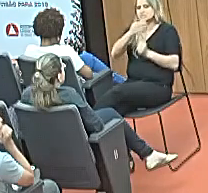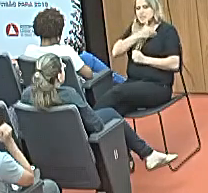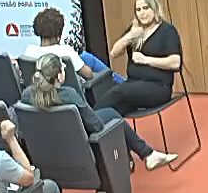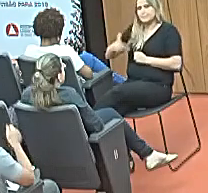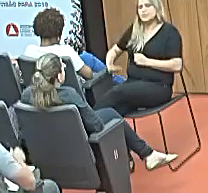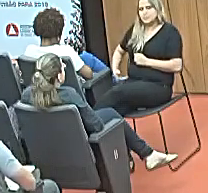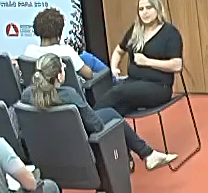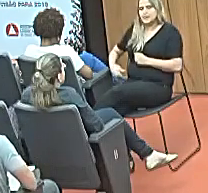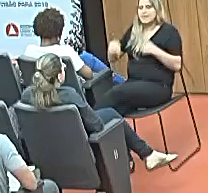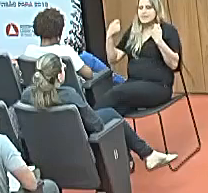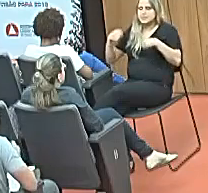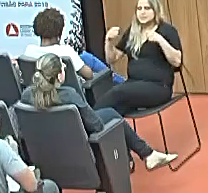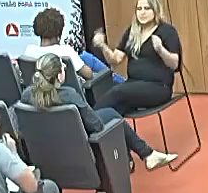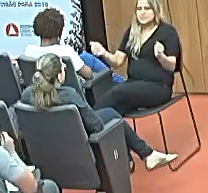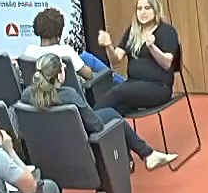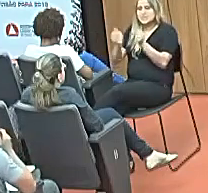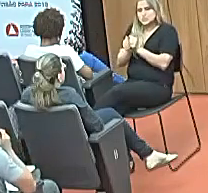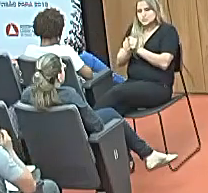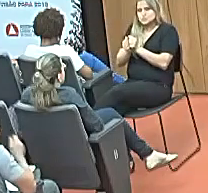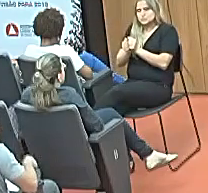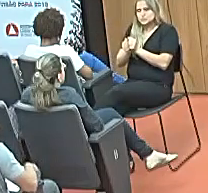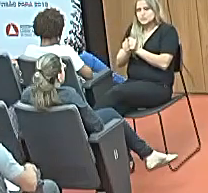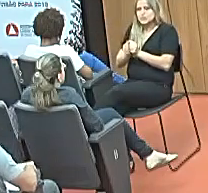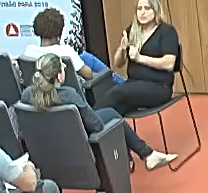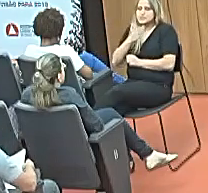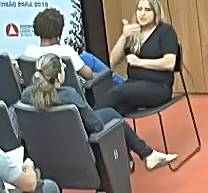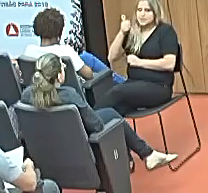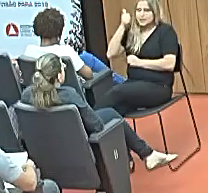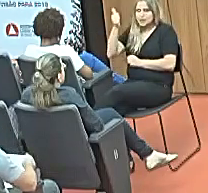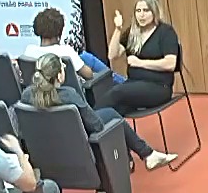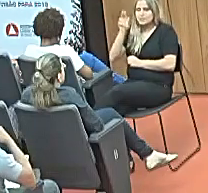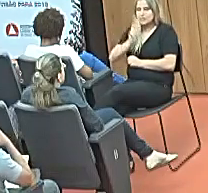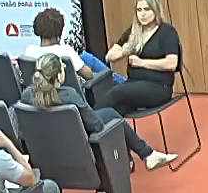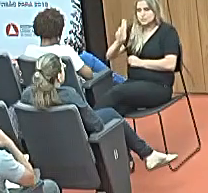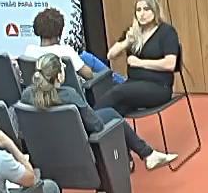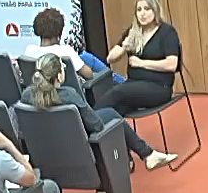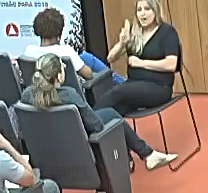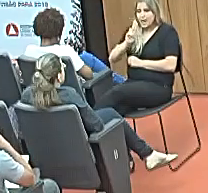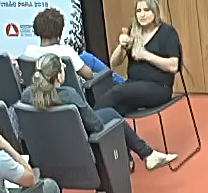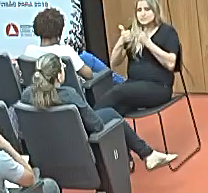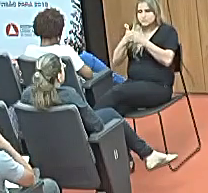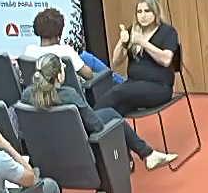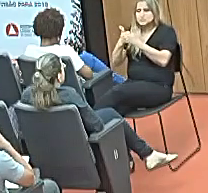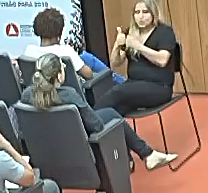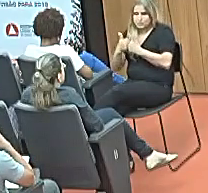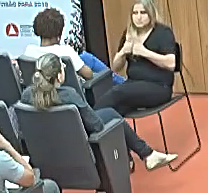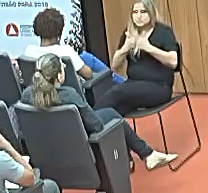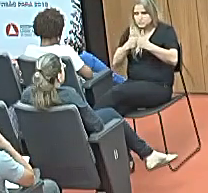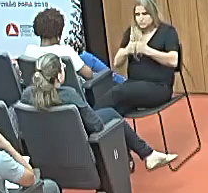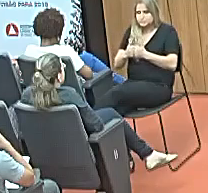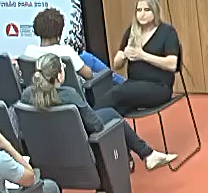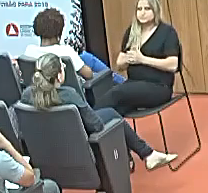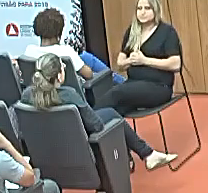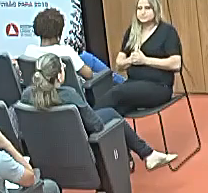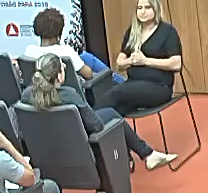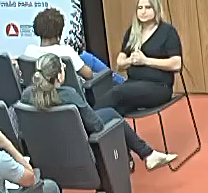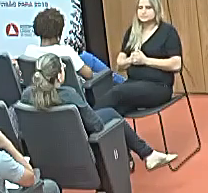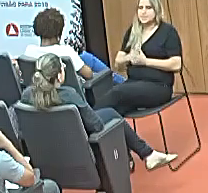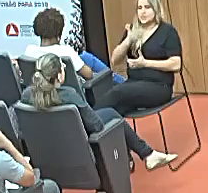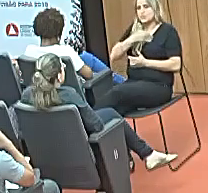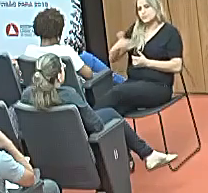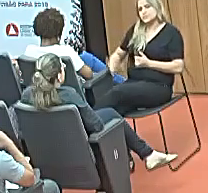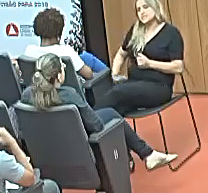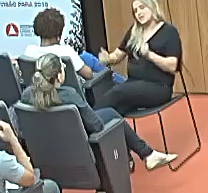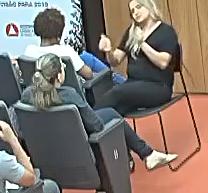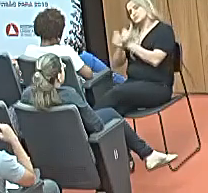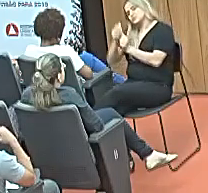não apenas em situações é esporádica não é isso é extremamente importante é a parceria do estado com a prefeitura